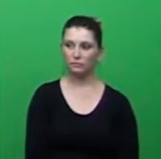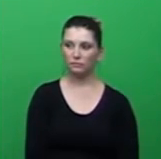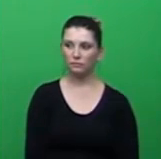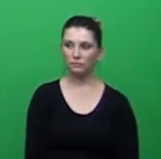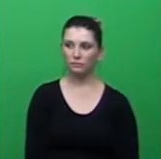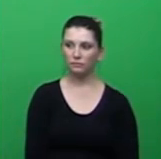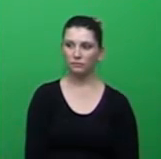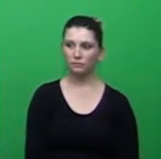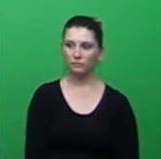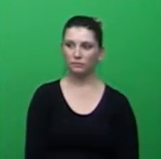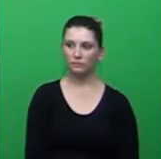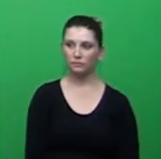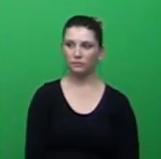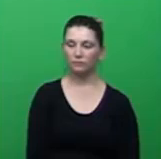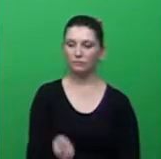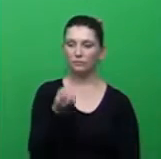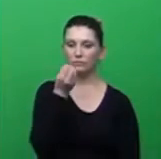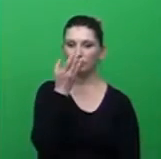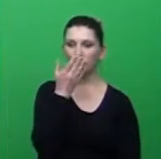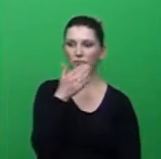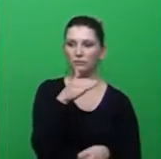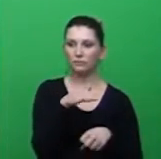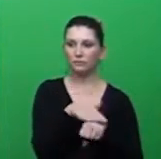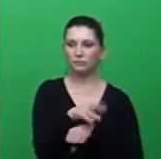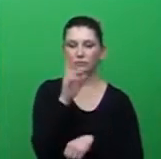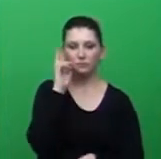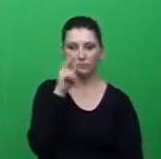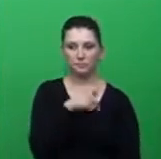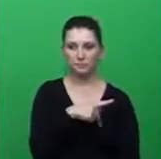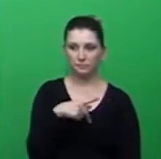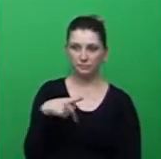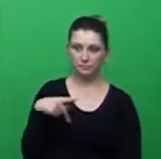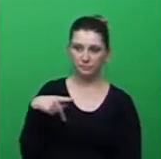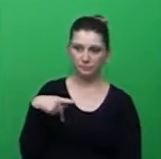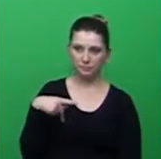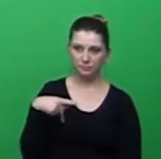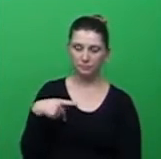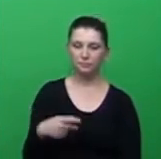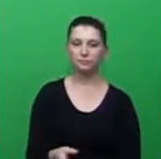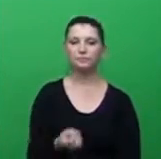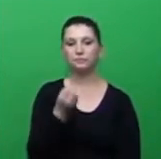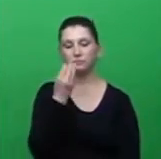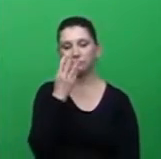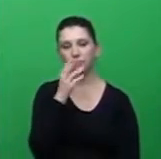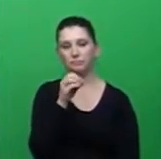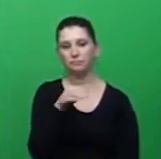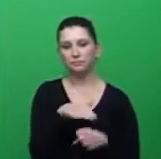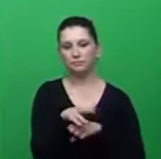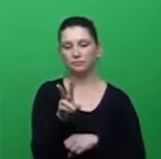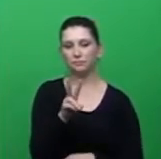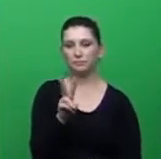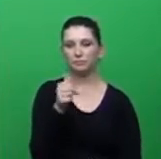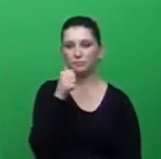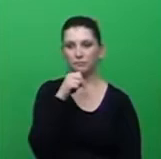Boa noite, presidente. Boa noite, mesa, vereadores, vereadores. Na verdade, esse requerimento nós fizemos hoje em função